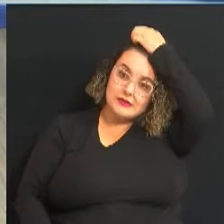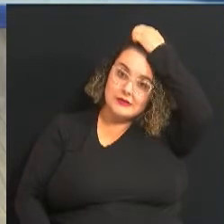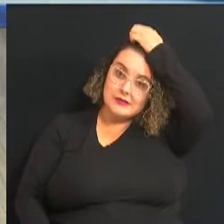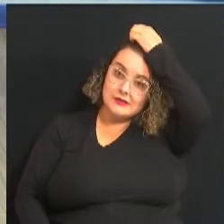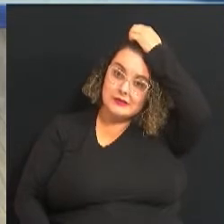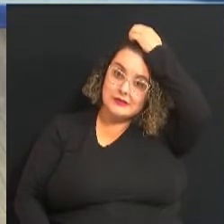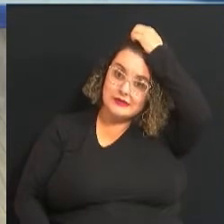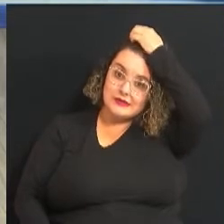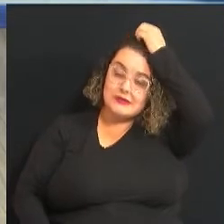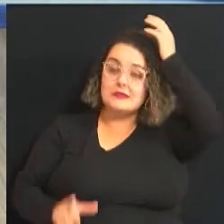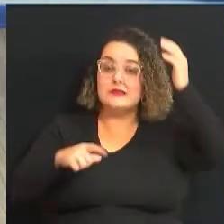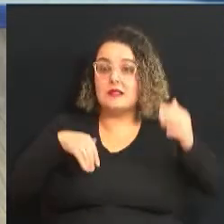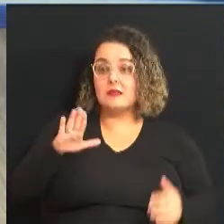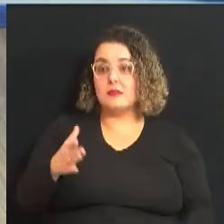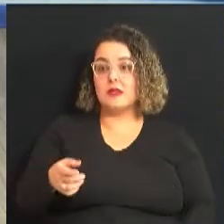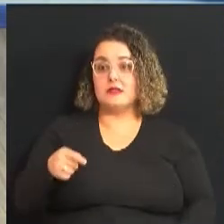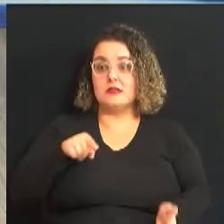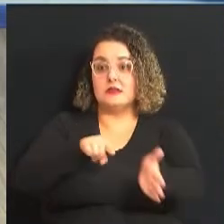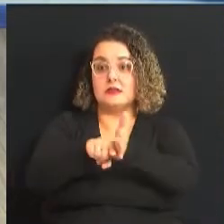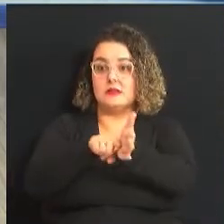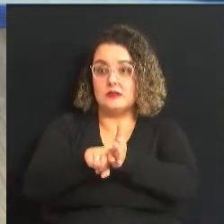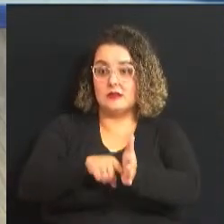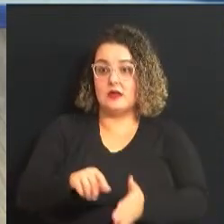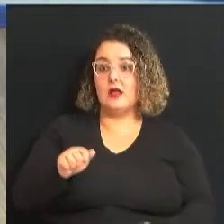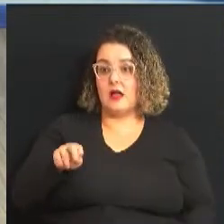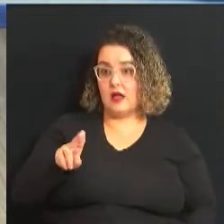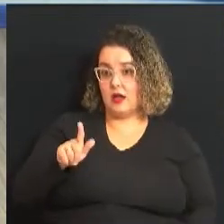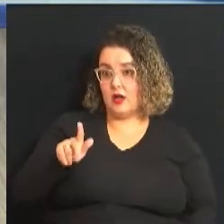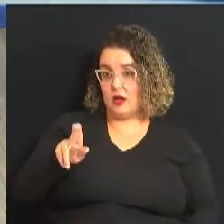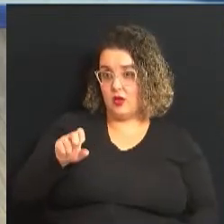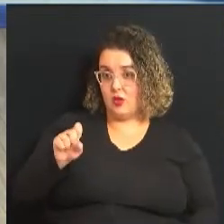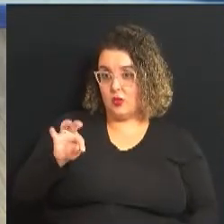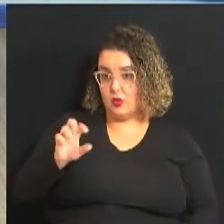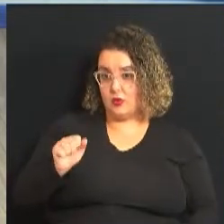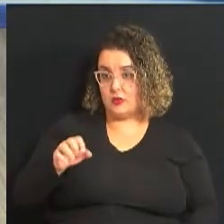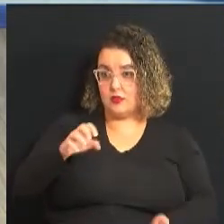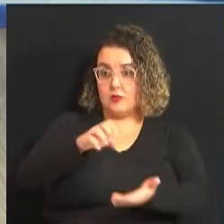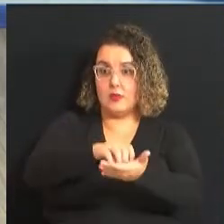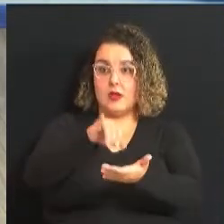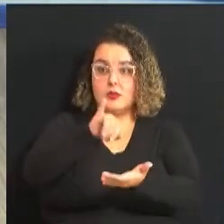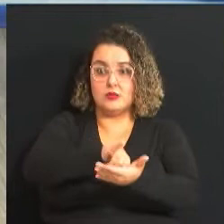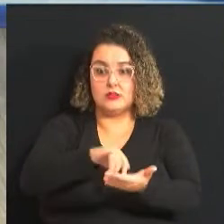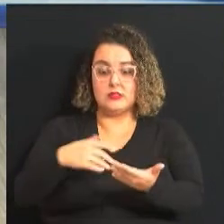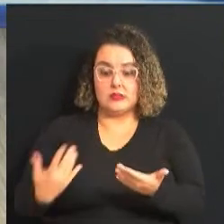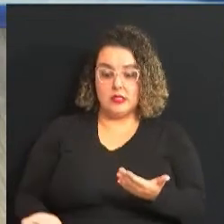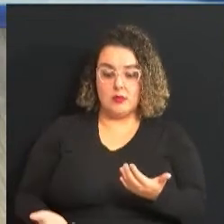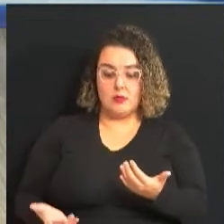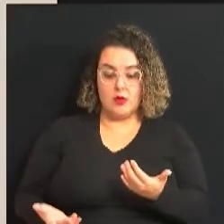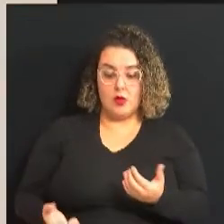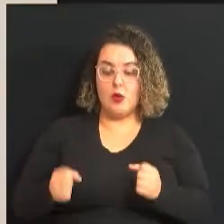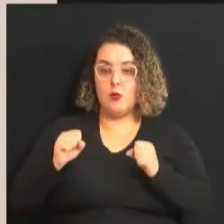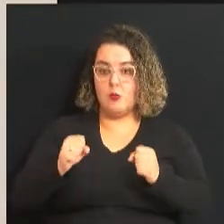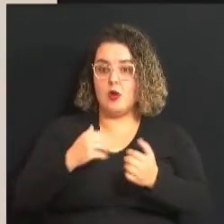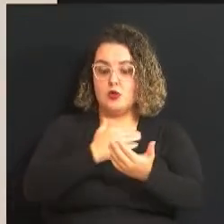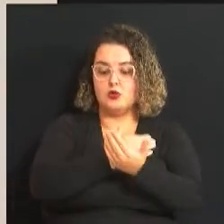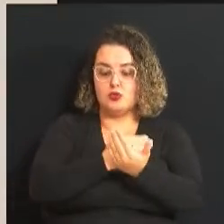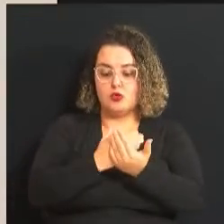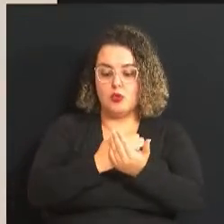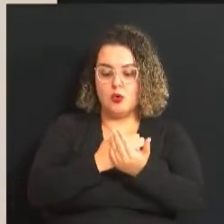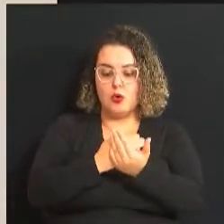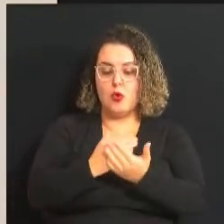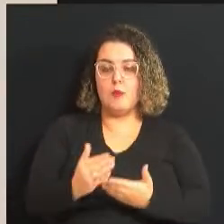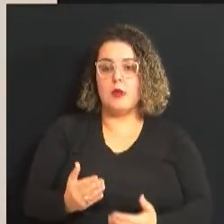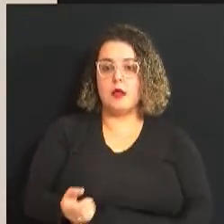está falando de pílula. A Augusta aqui do bairro Centro. Ela fala assim: posso começar a usar pílula por